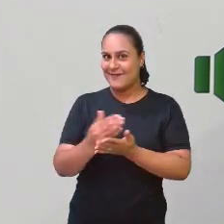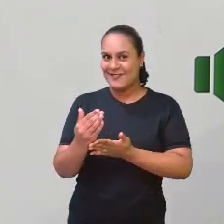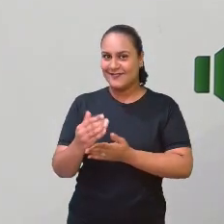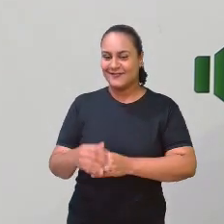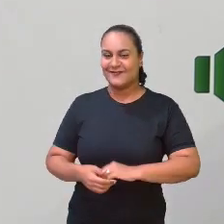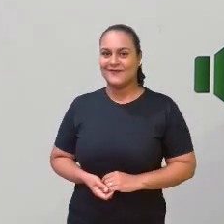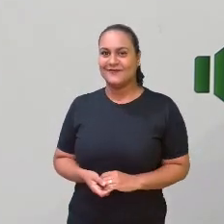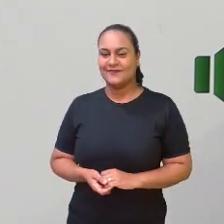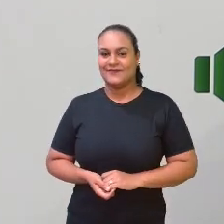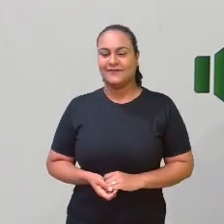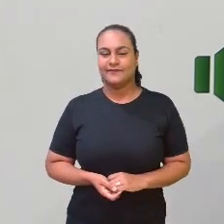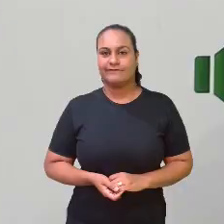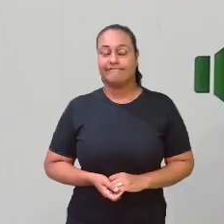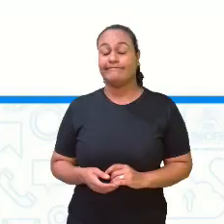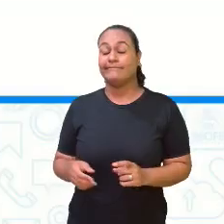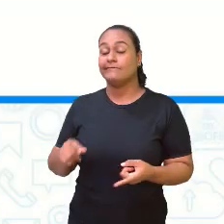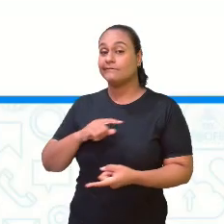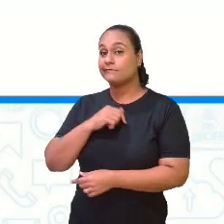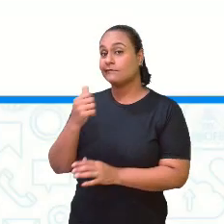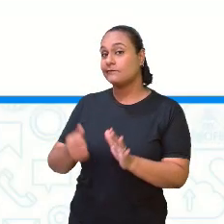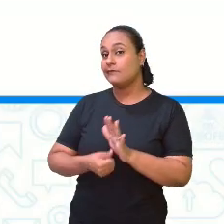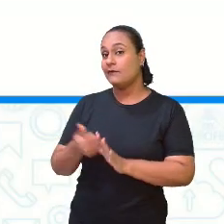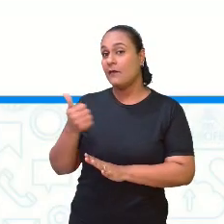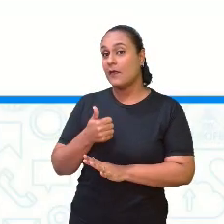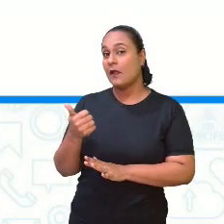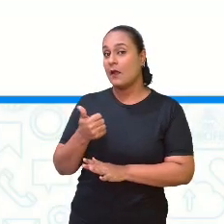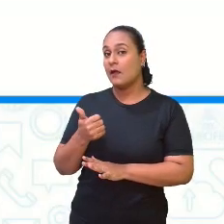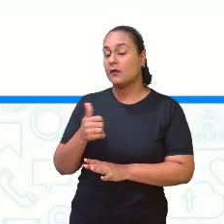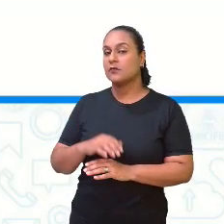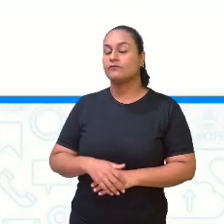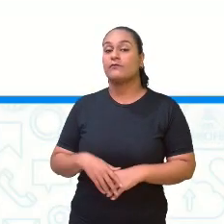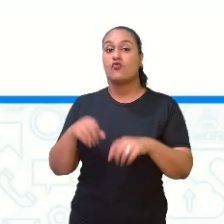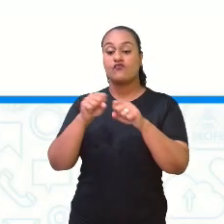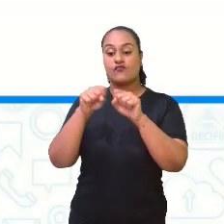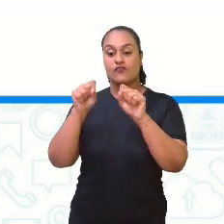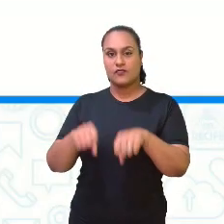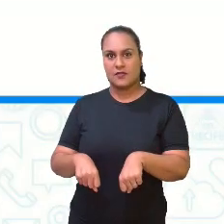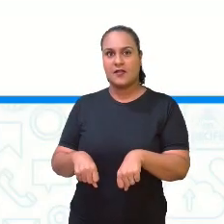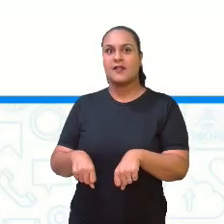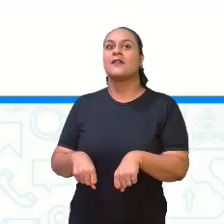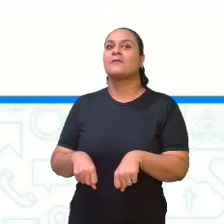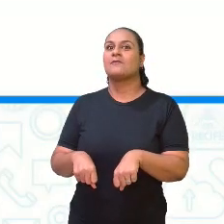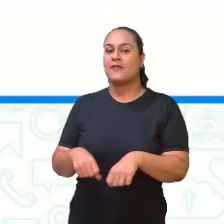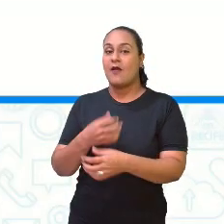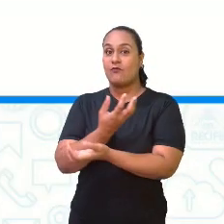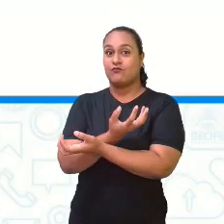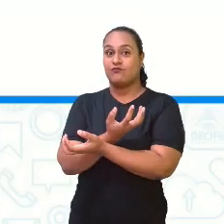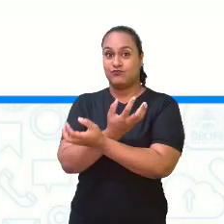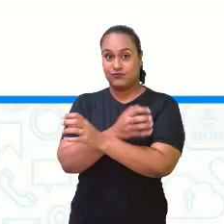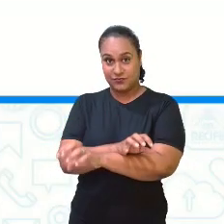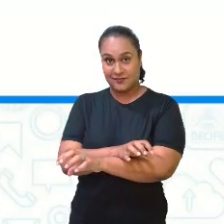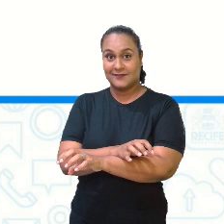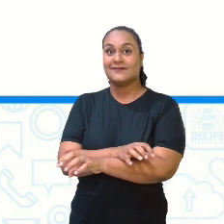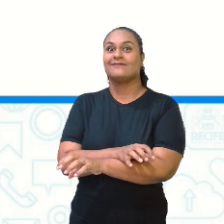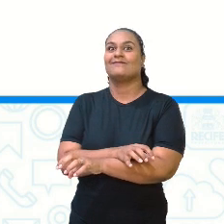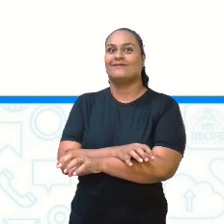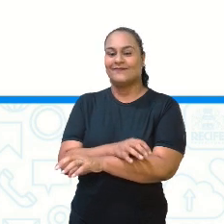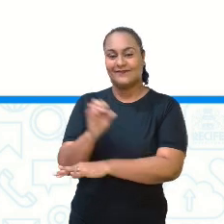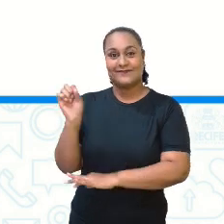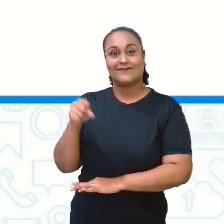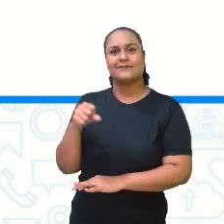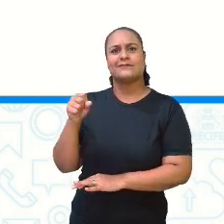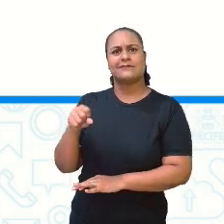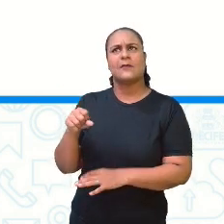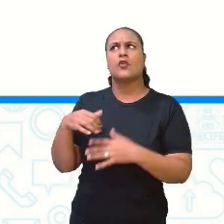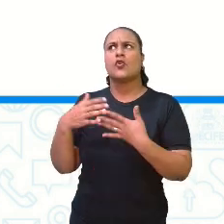aula. Primeiramente, a gente vai começar com o nosso sistema esquelético. Isso mesmo.